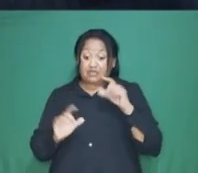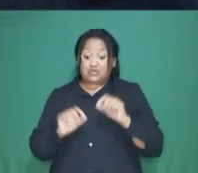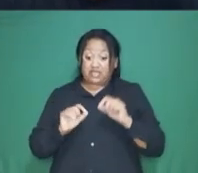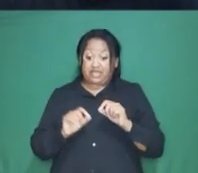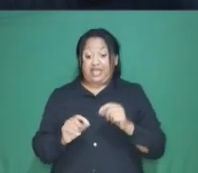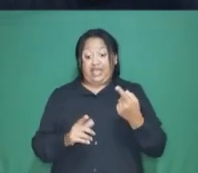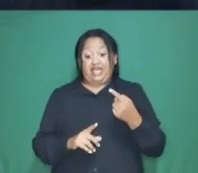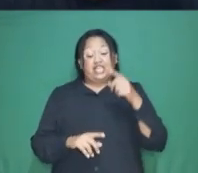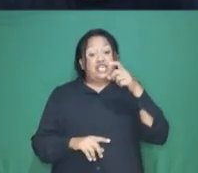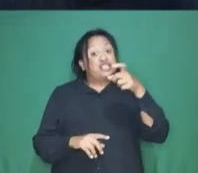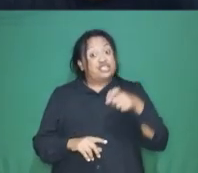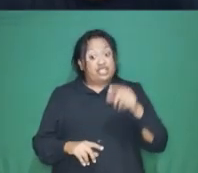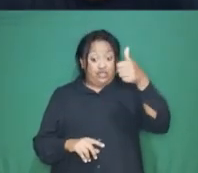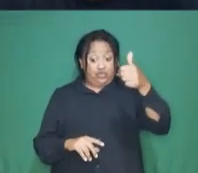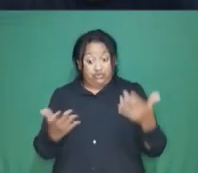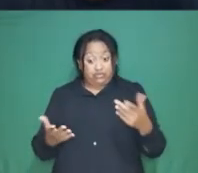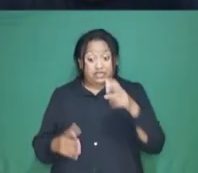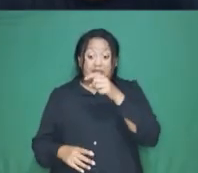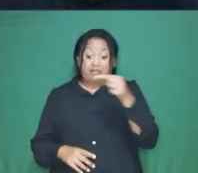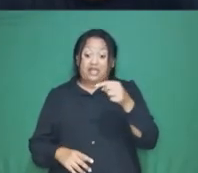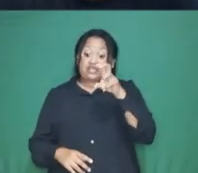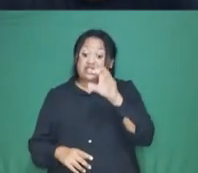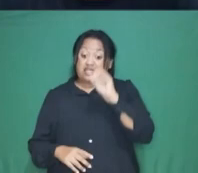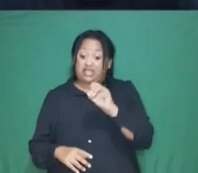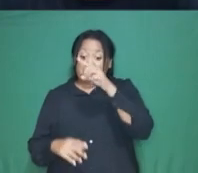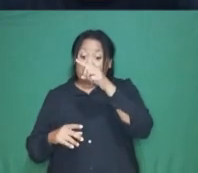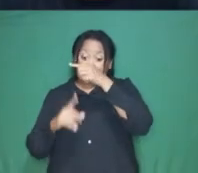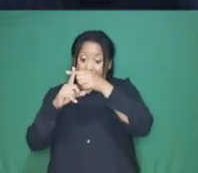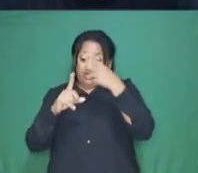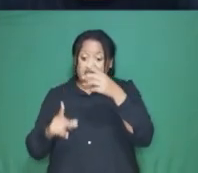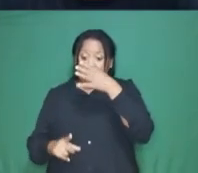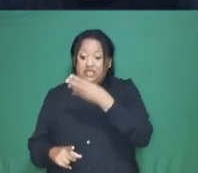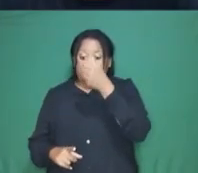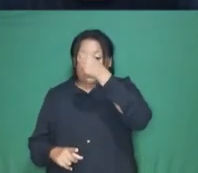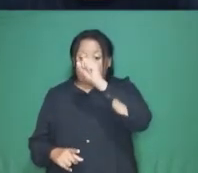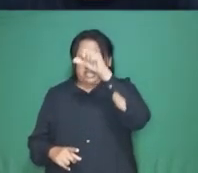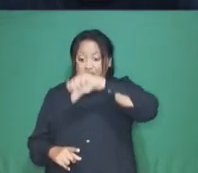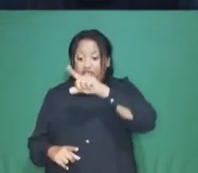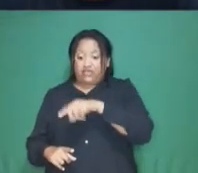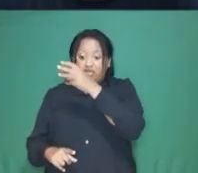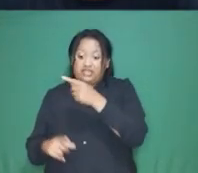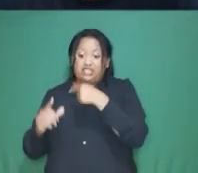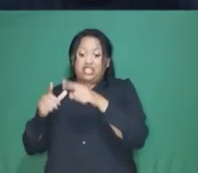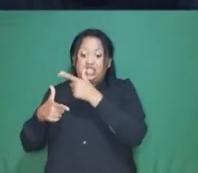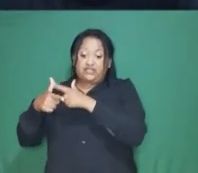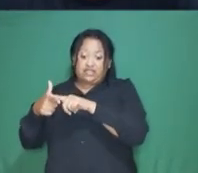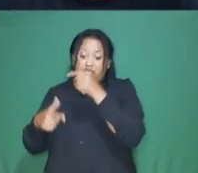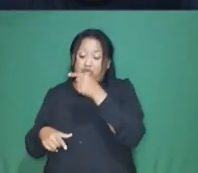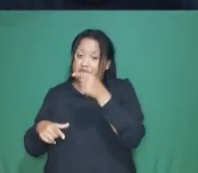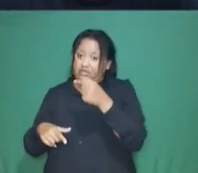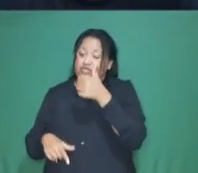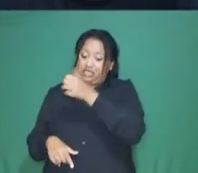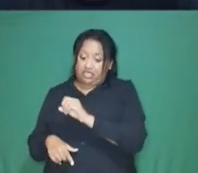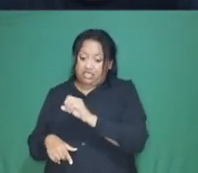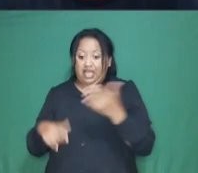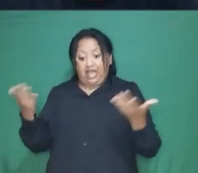teremos que x linha é menos 500 + 489,3 / - 10 então nós